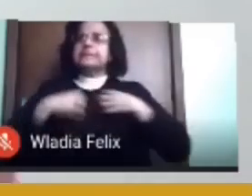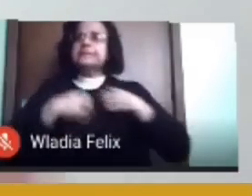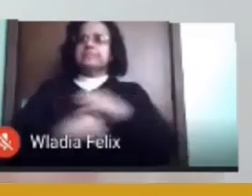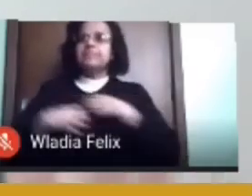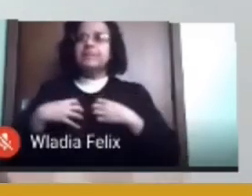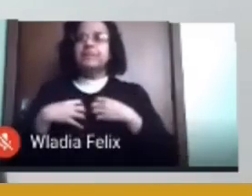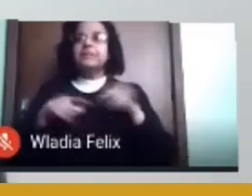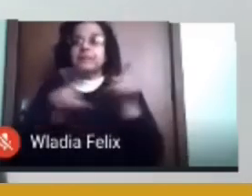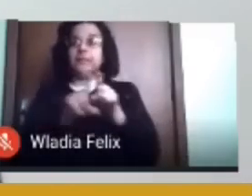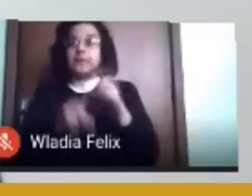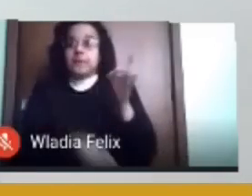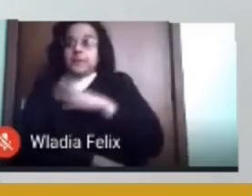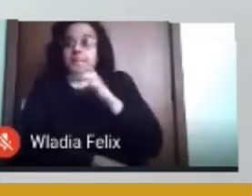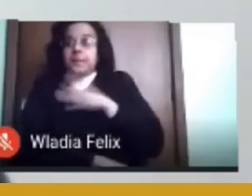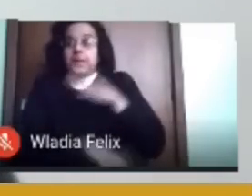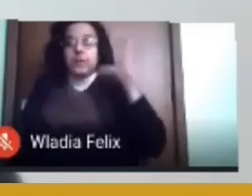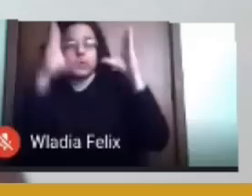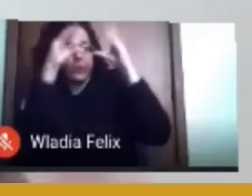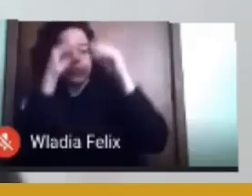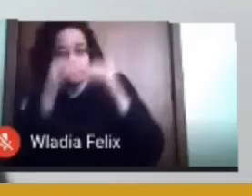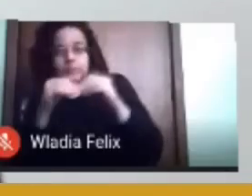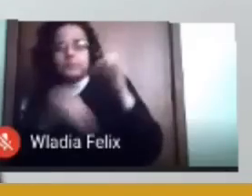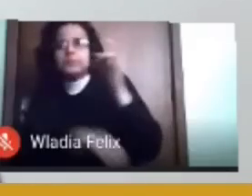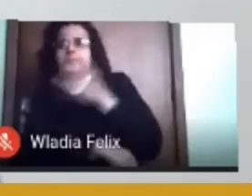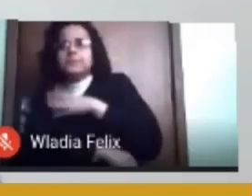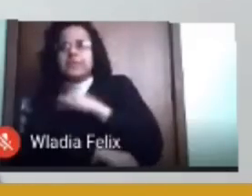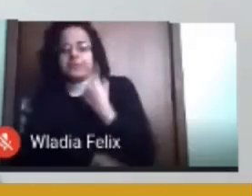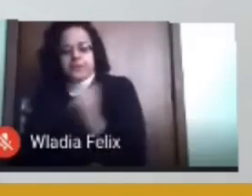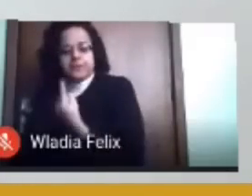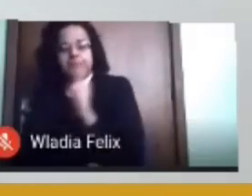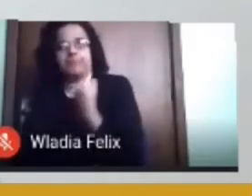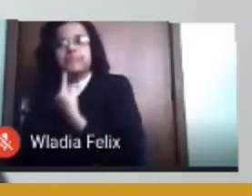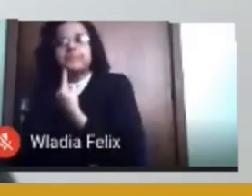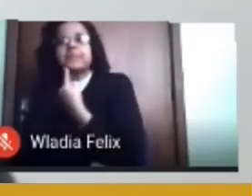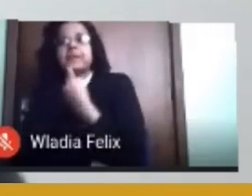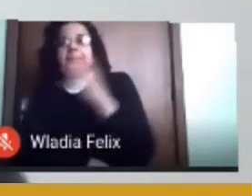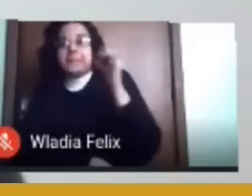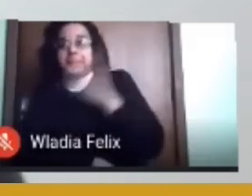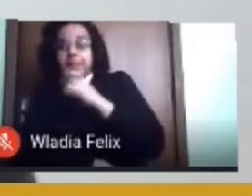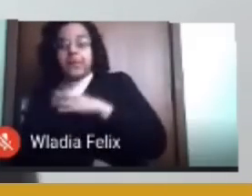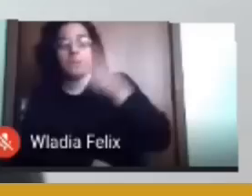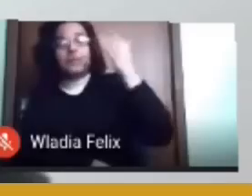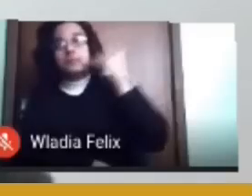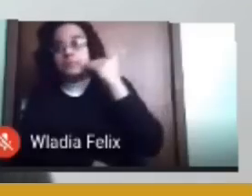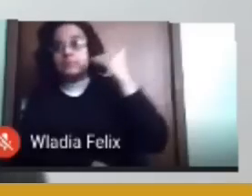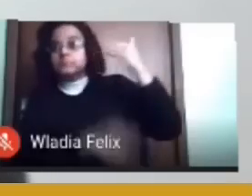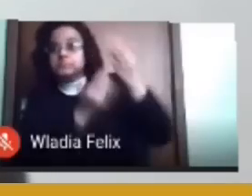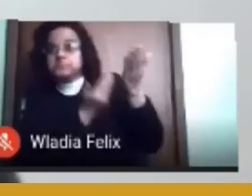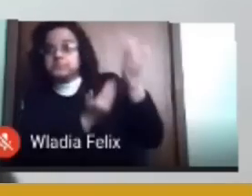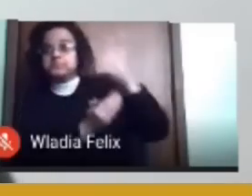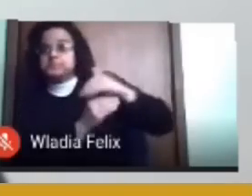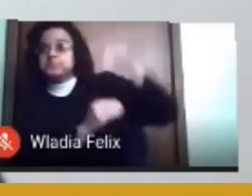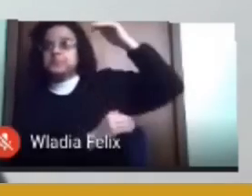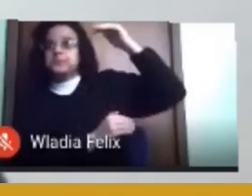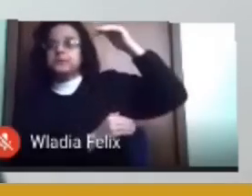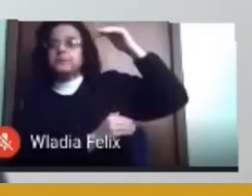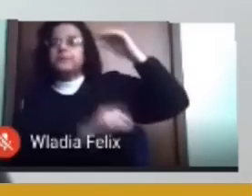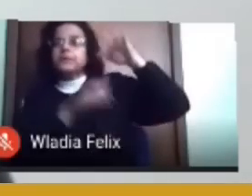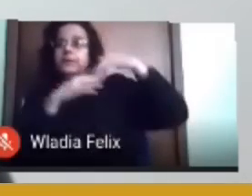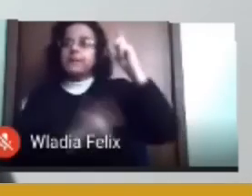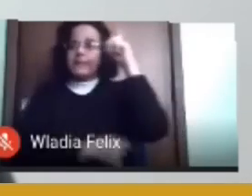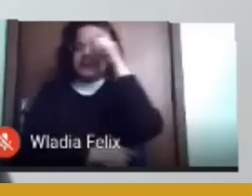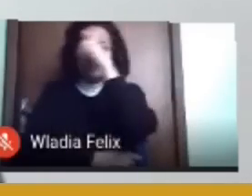lugar específico, dificuldade para se movimentar ou sentar, roupas íntimas destruídas, sujas, manchadas de